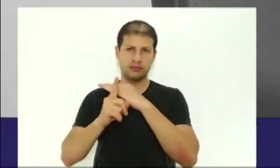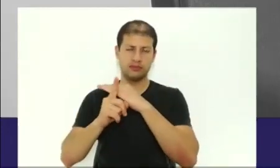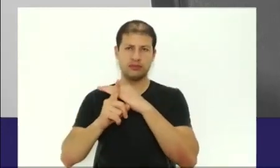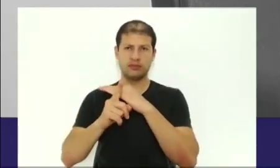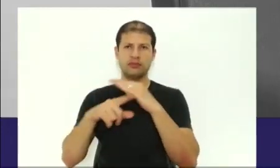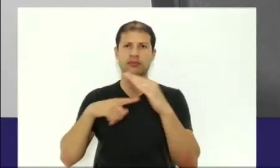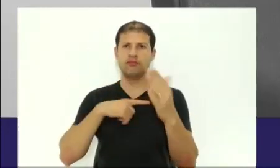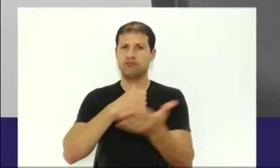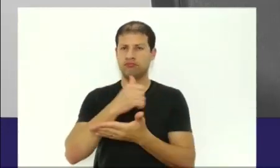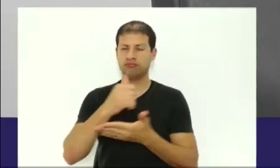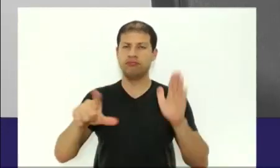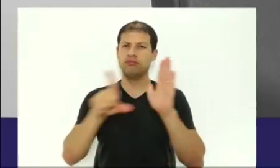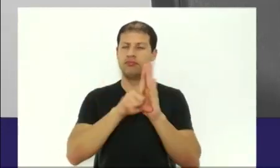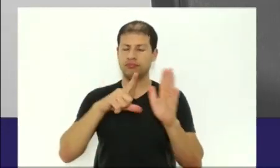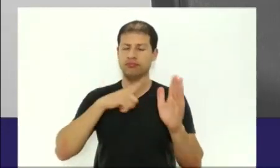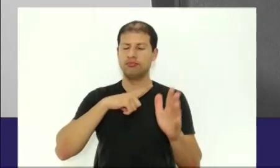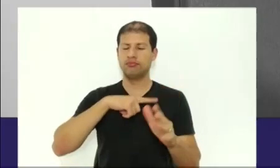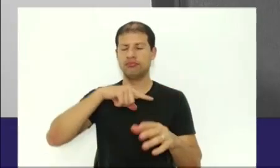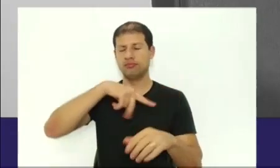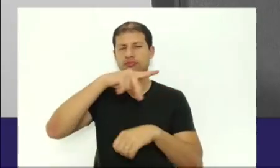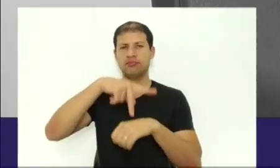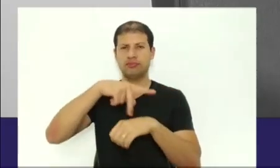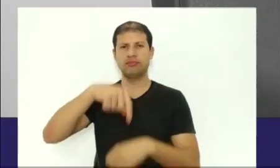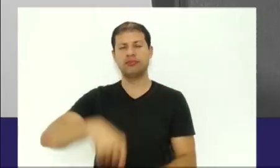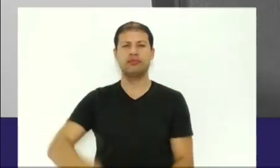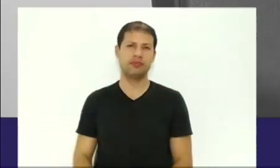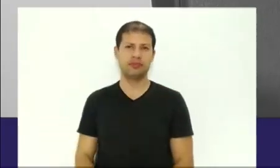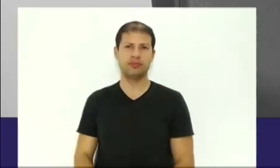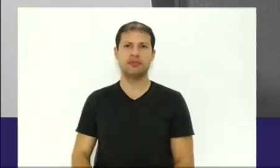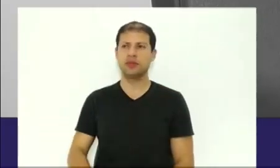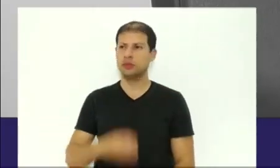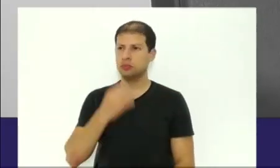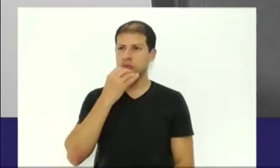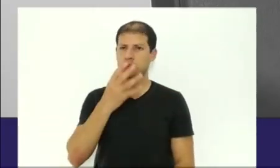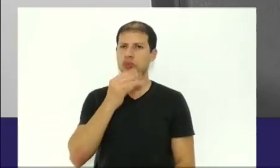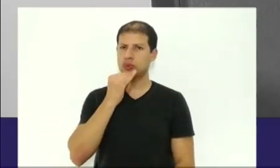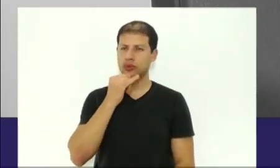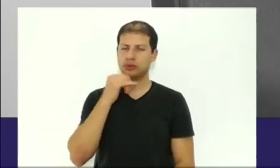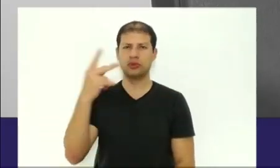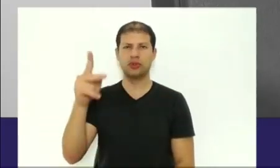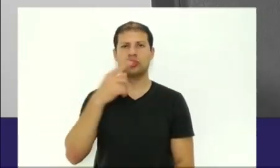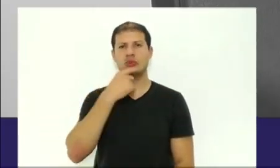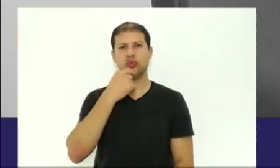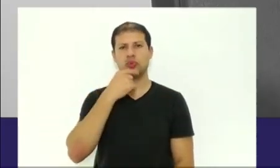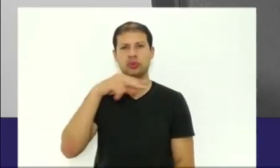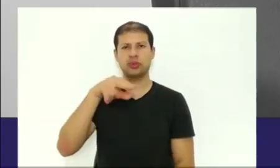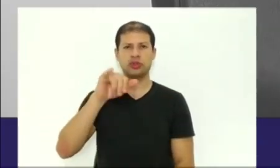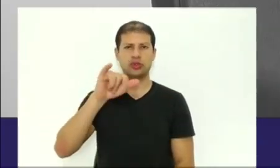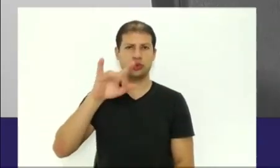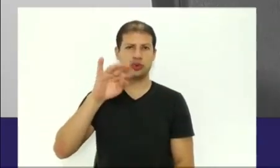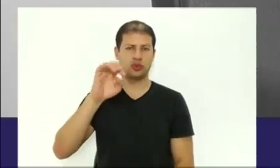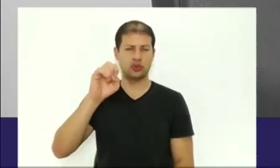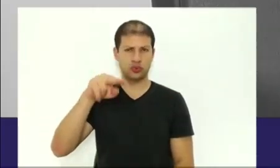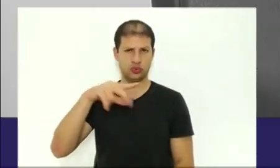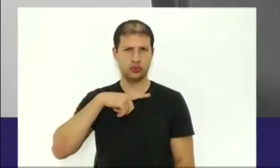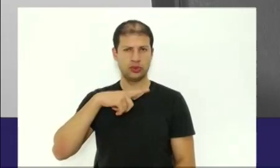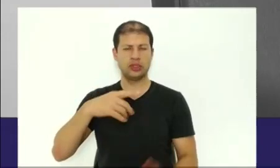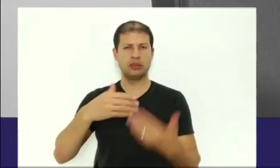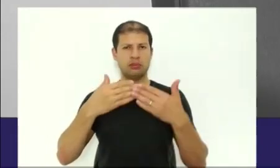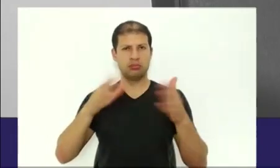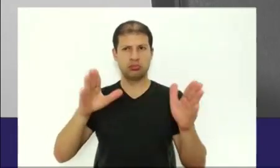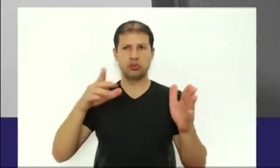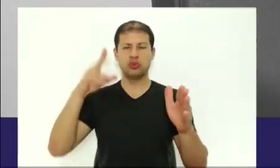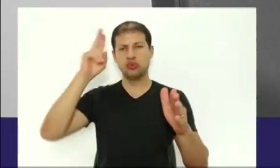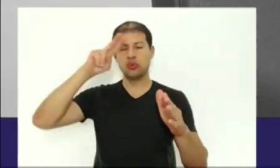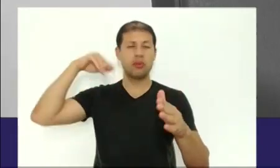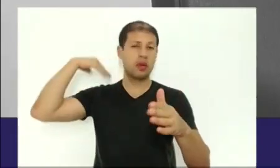leis vigentes do país. Os bons exemplos do Dr. Newton instituíram verdadeiros legados, que foram levados